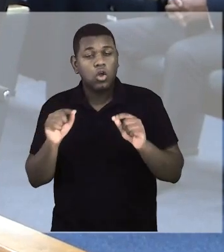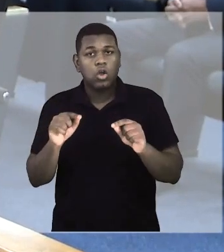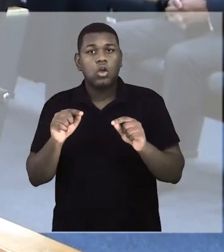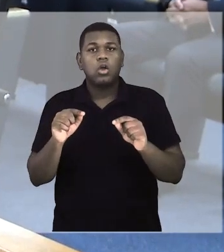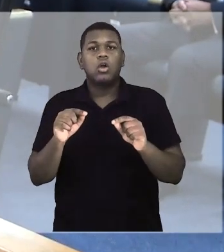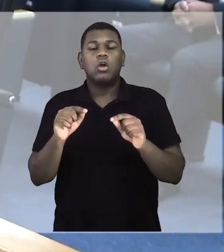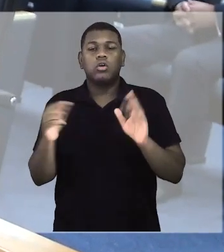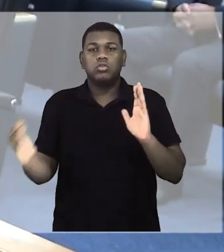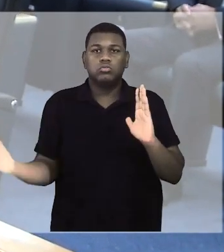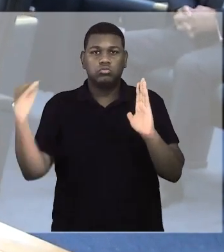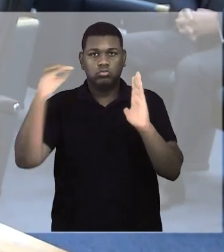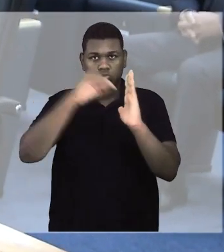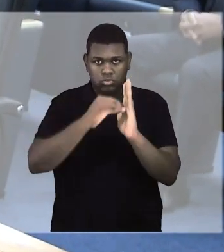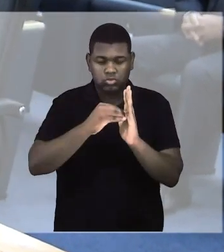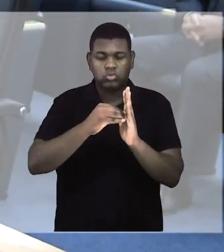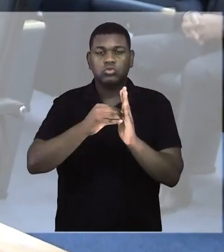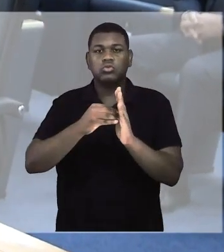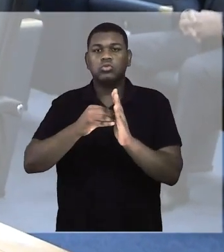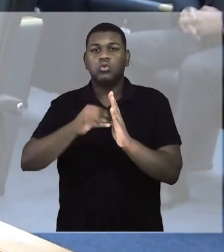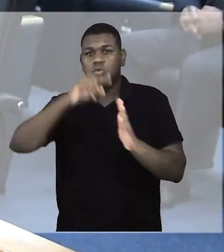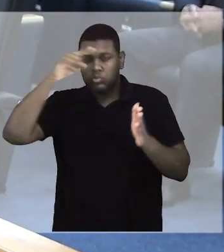como parte da doutrina gosta de dizer,